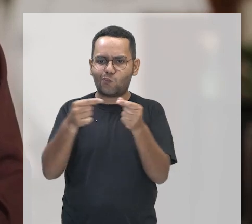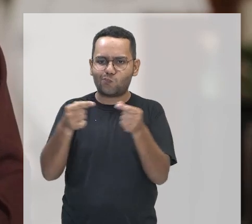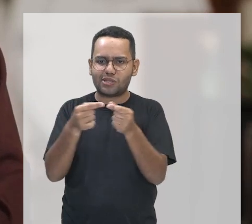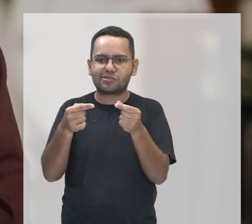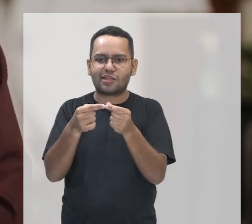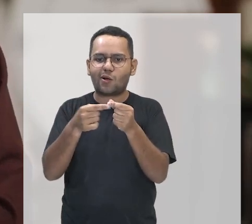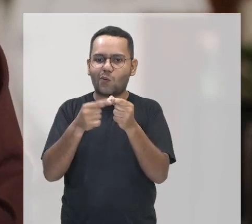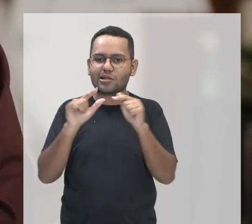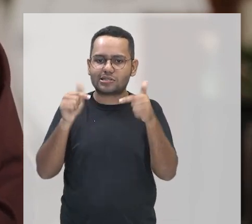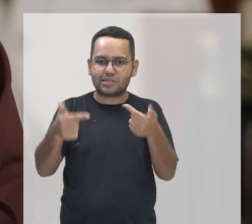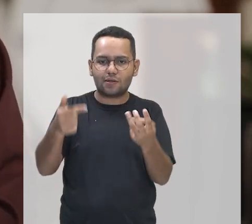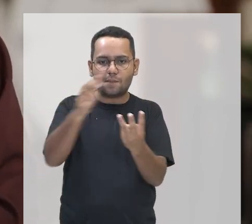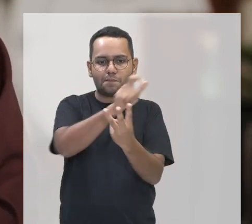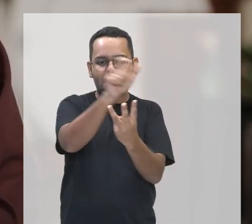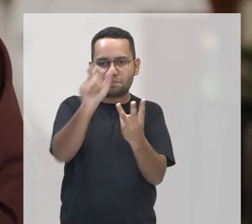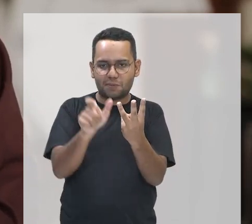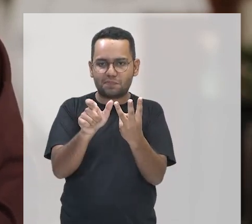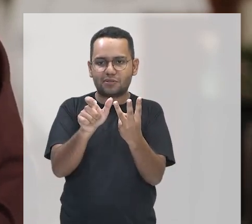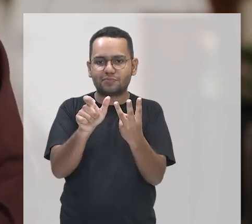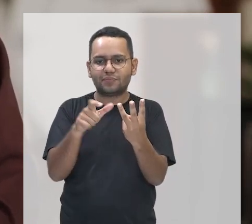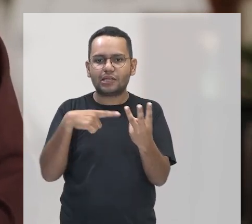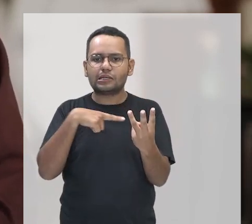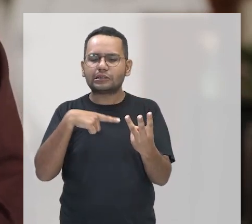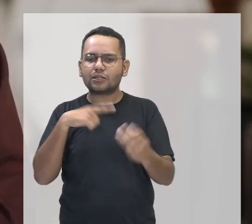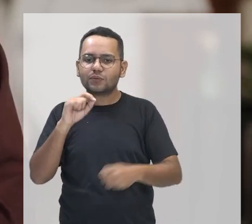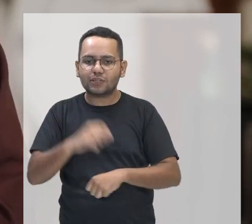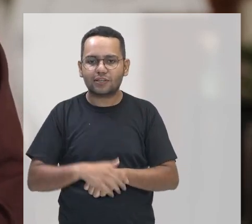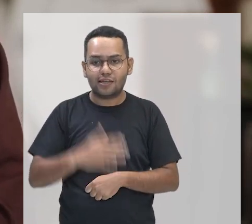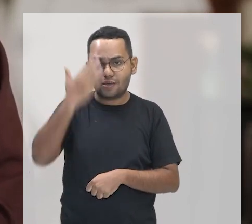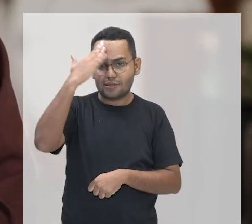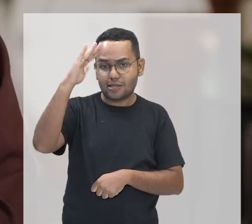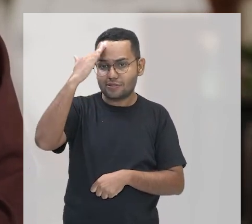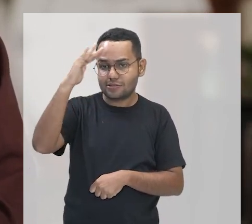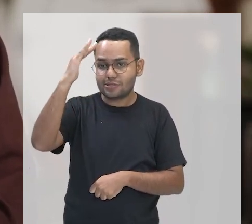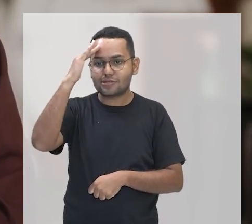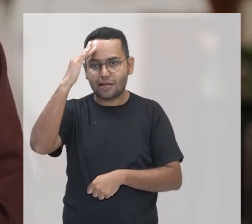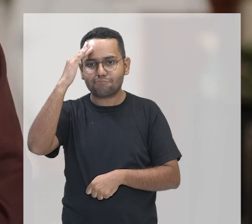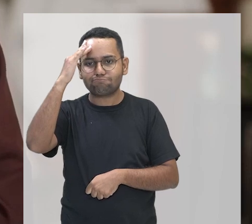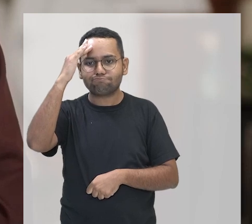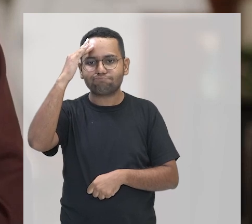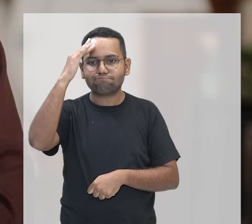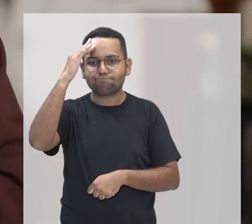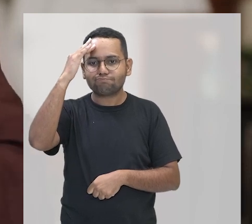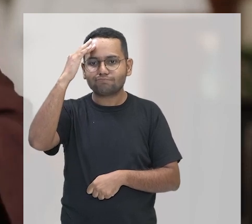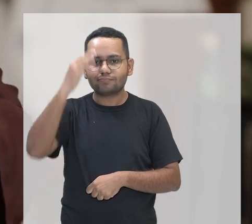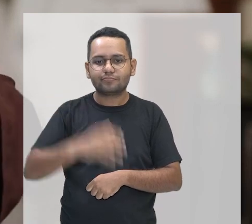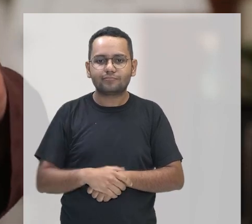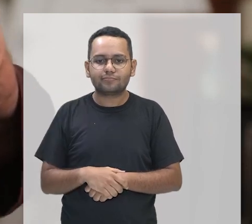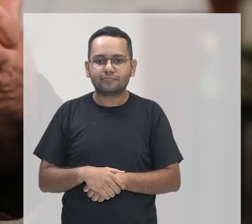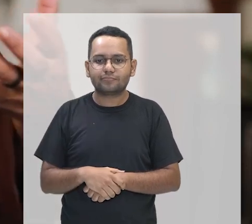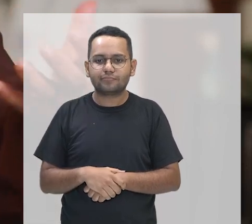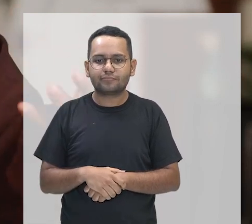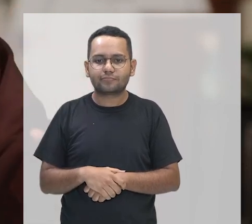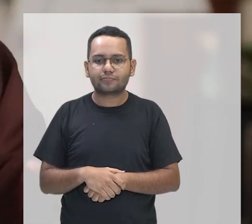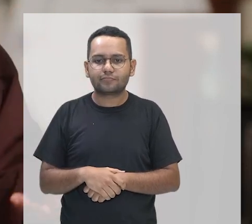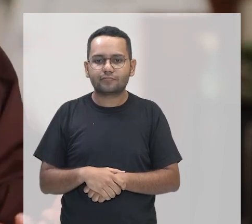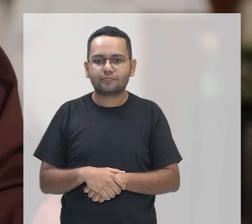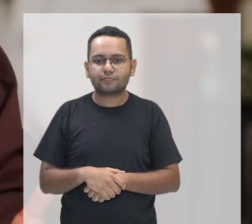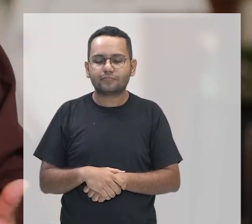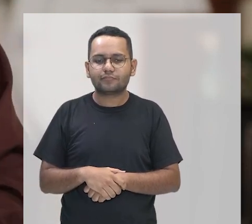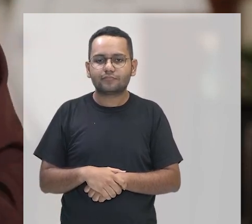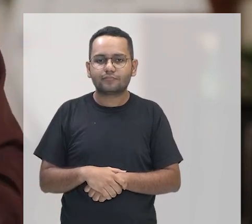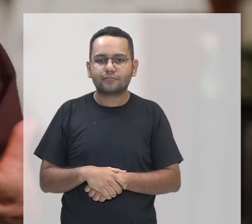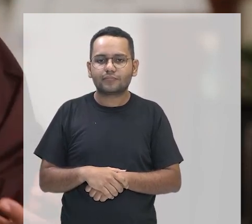conjugação de maneira lúcida, equilibrada e, mais ainda, acolhendo